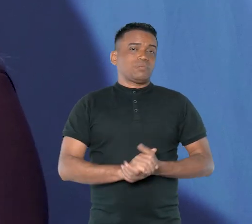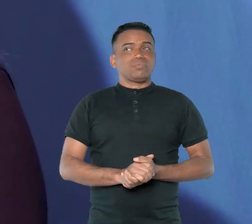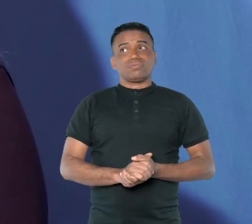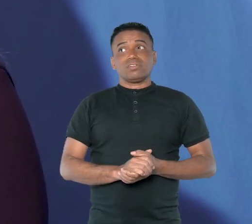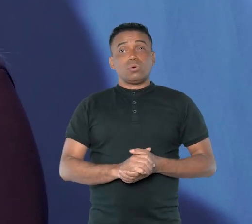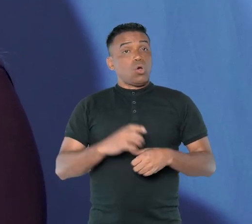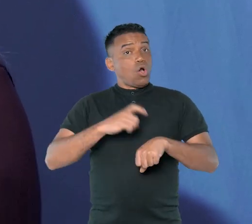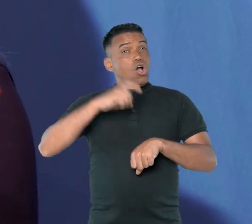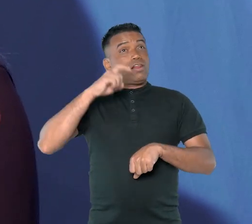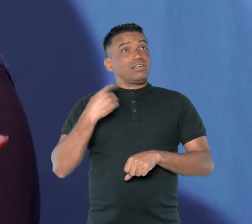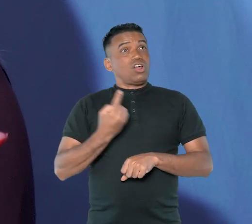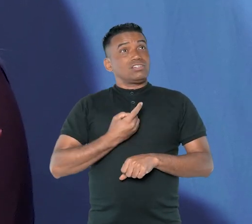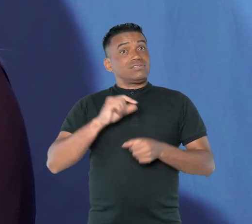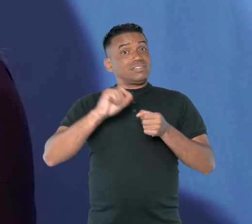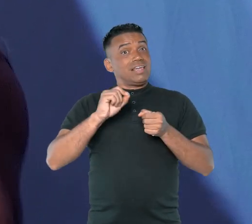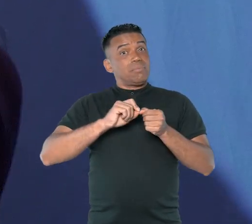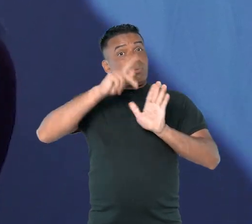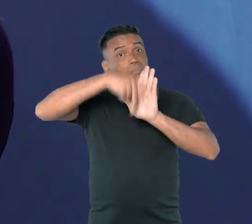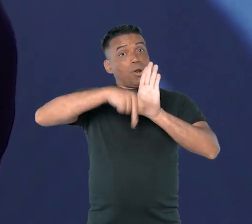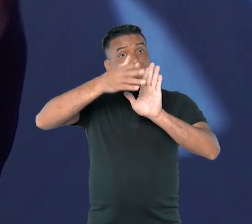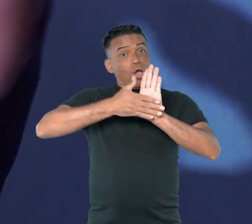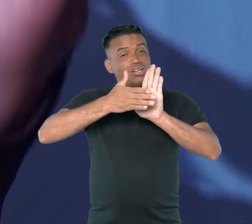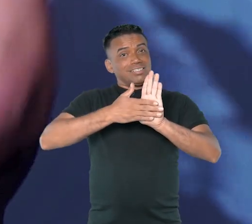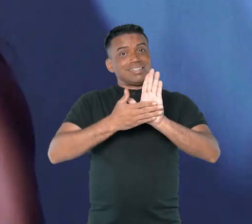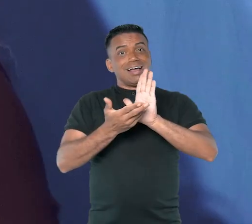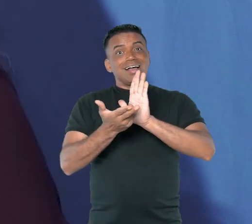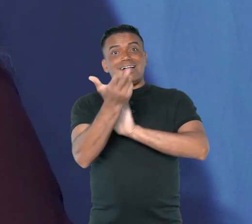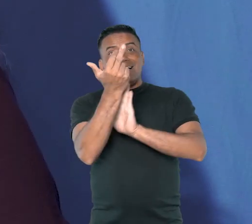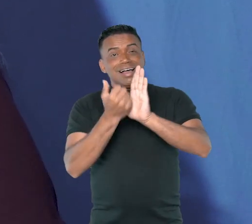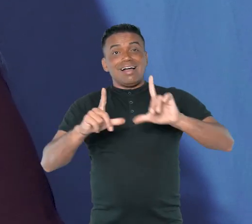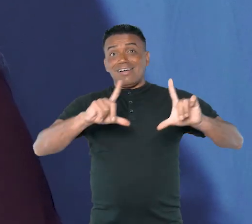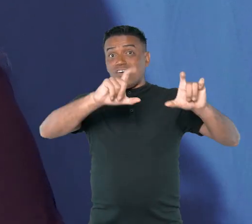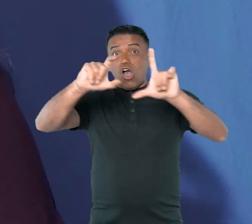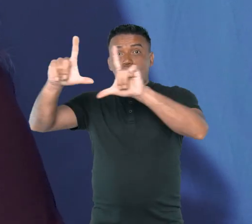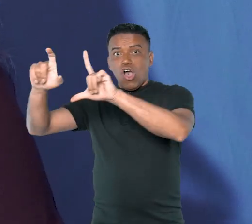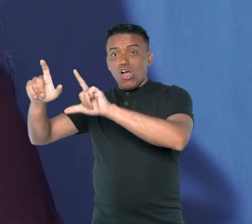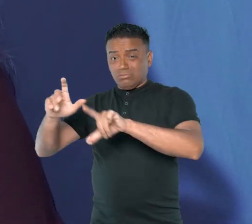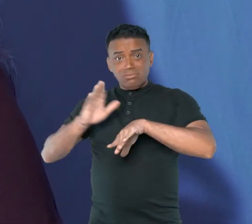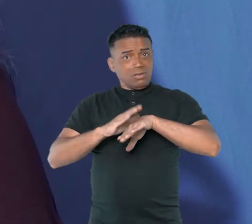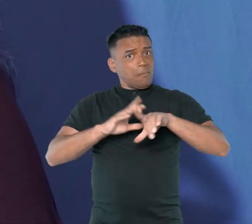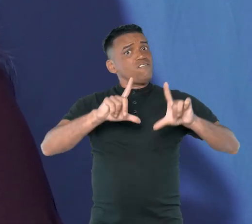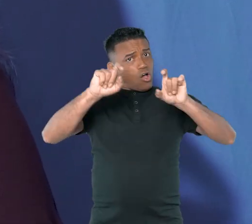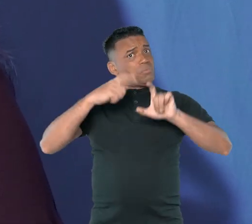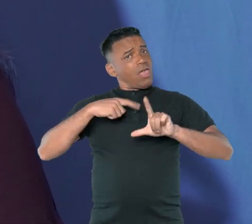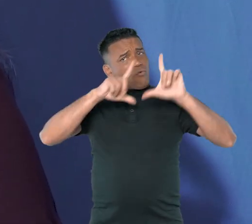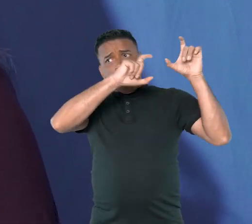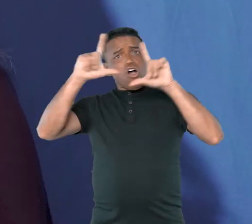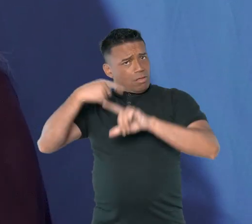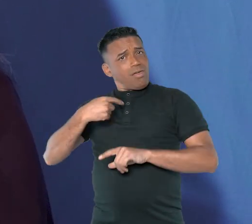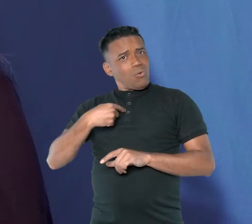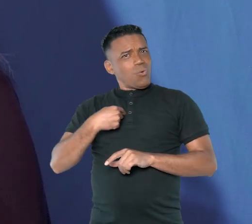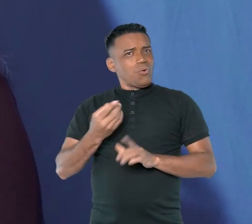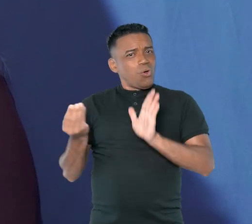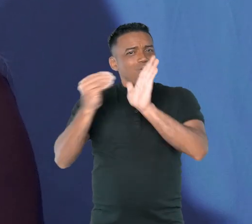fez o projeto gráfico, né, a ideia, e as fotos são minhas, né, a ideia era realmente...